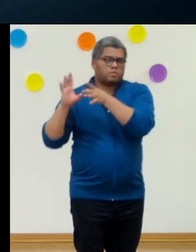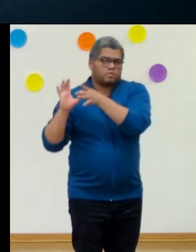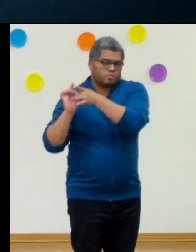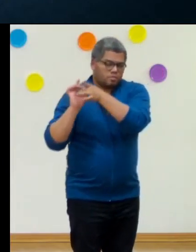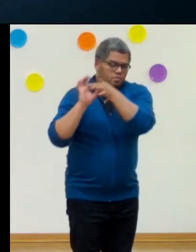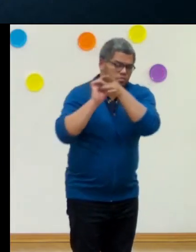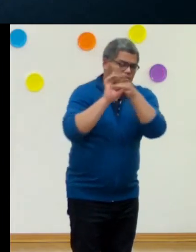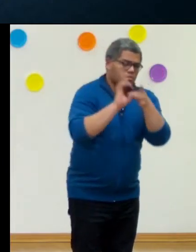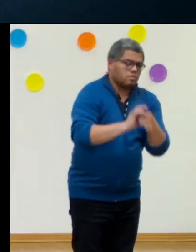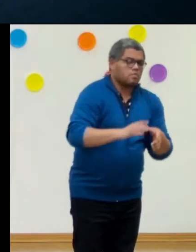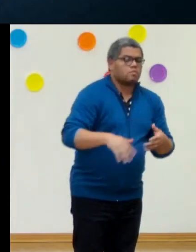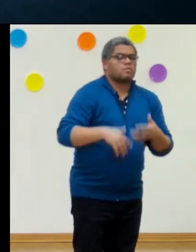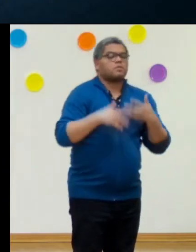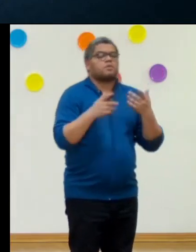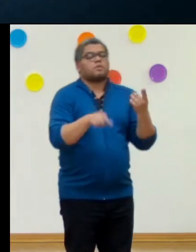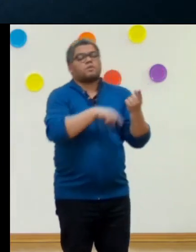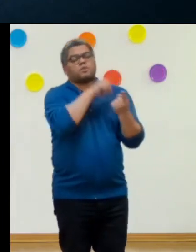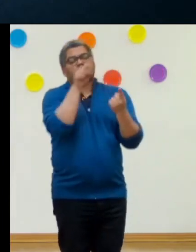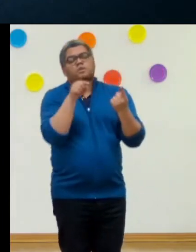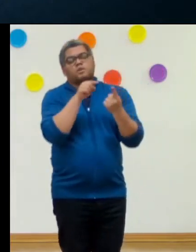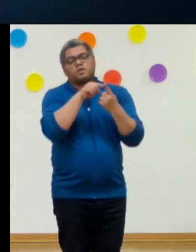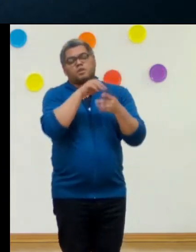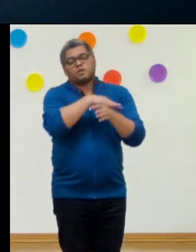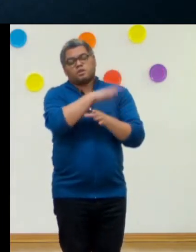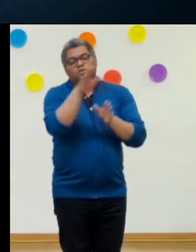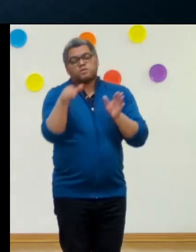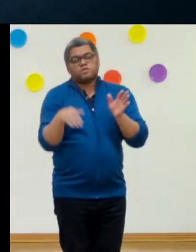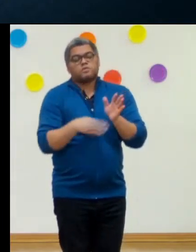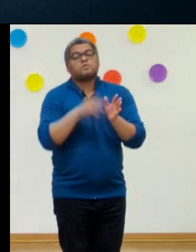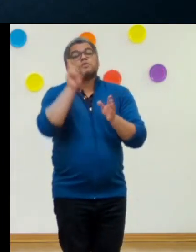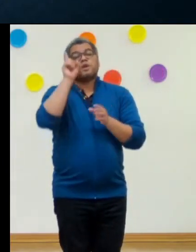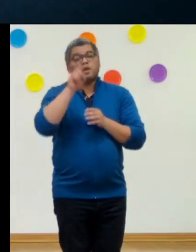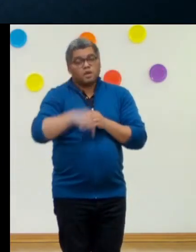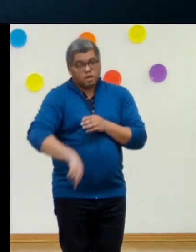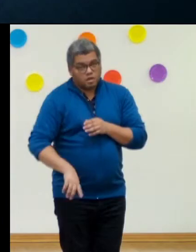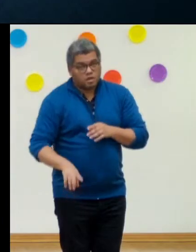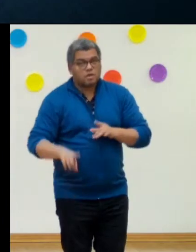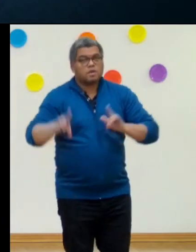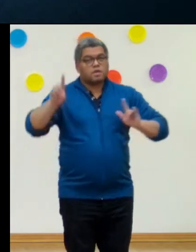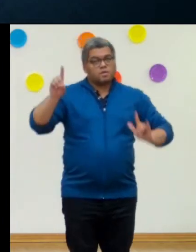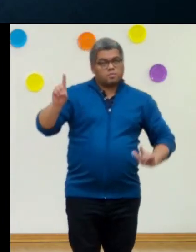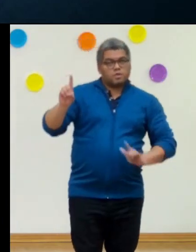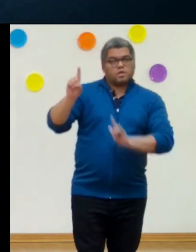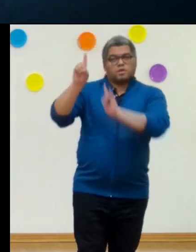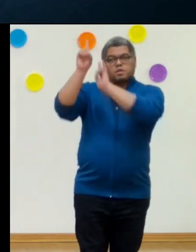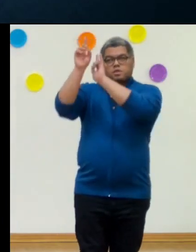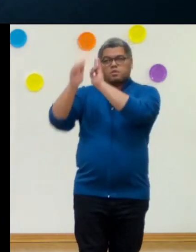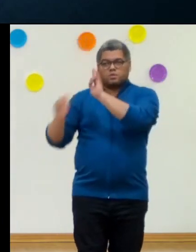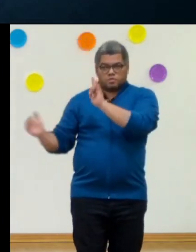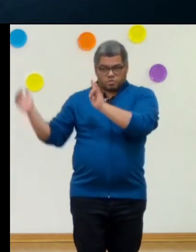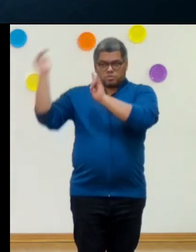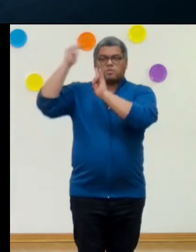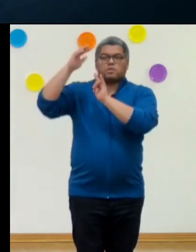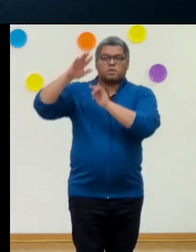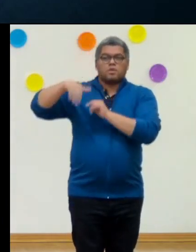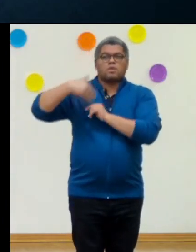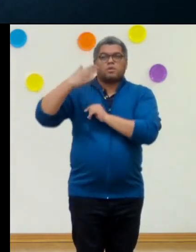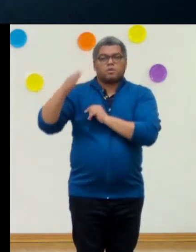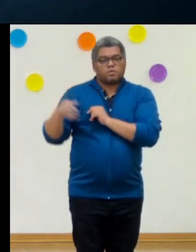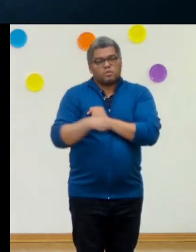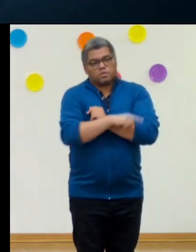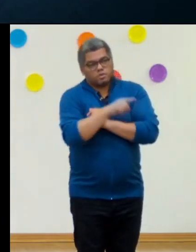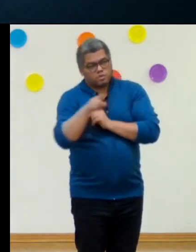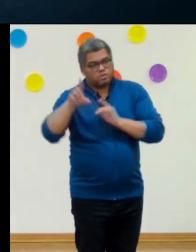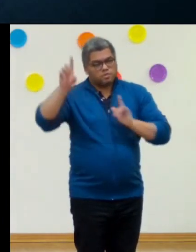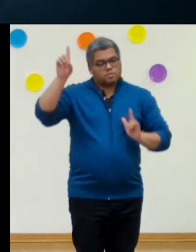Então, o propósito de todos eles é amar a Deus sobre todas as coisas. Quando você ama a Deus sobre todas